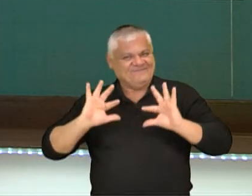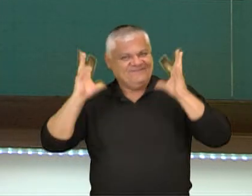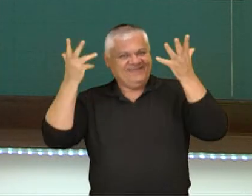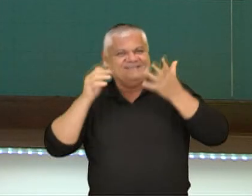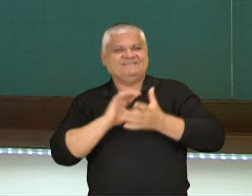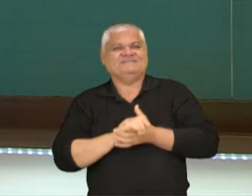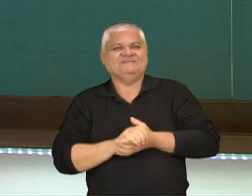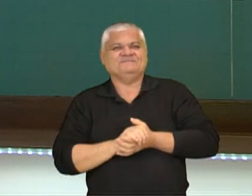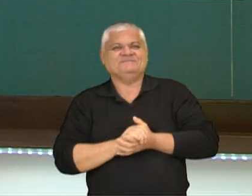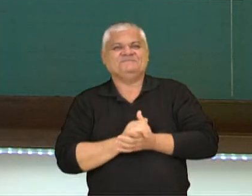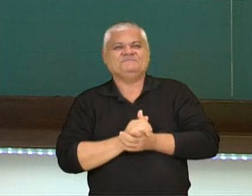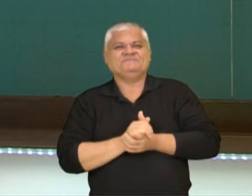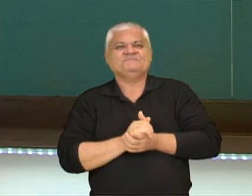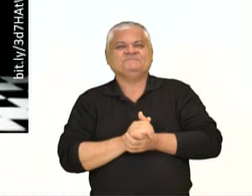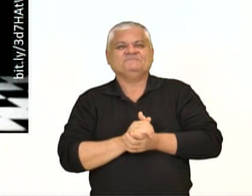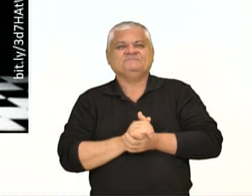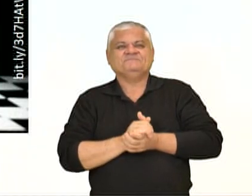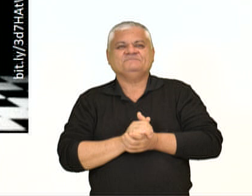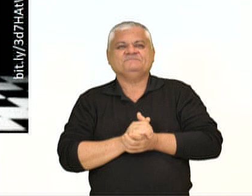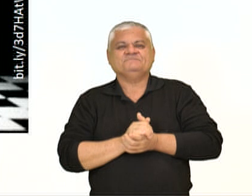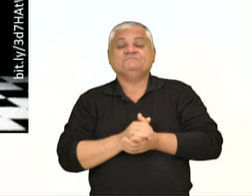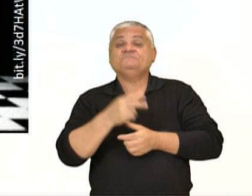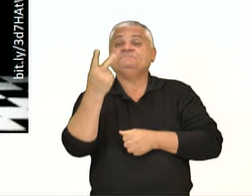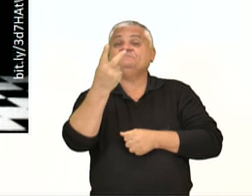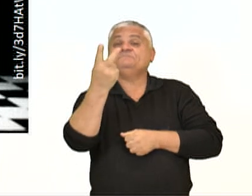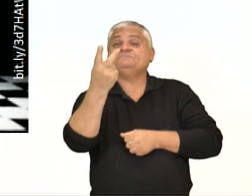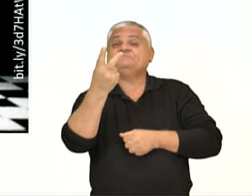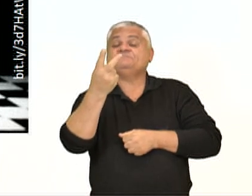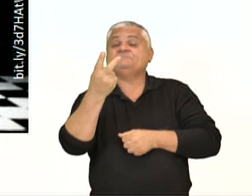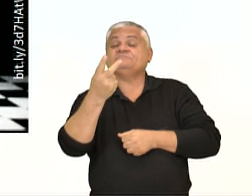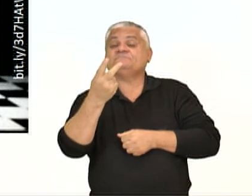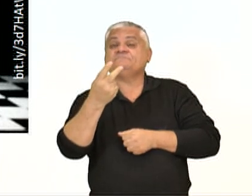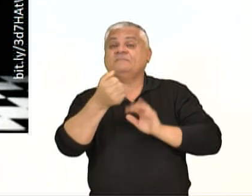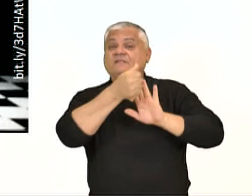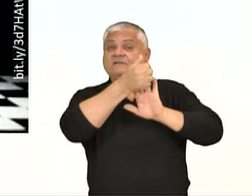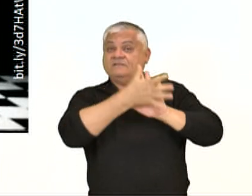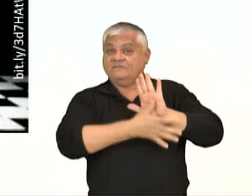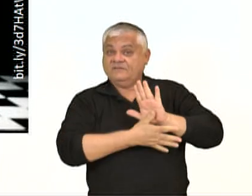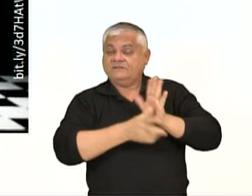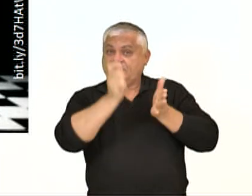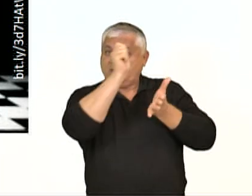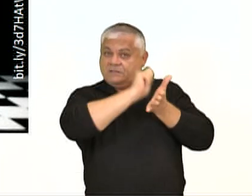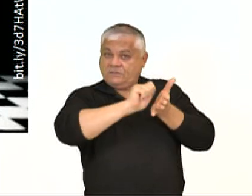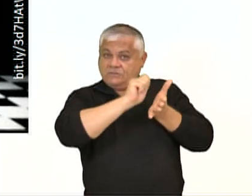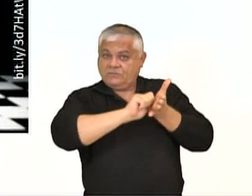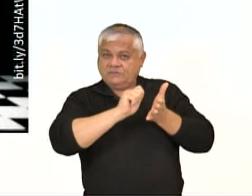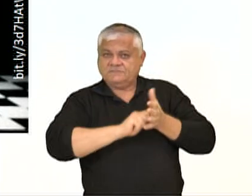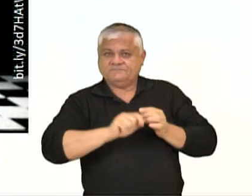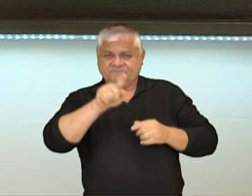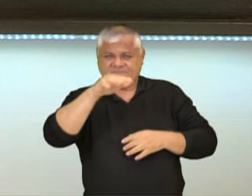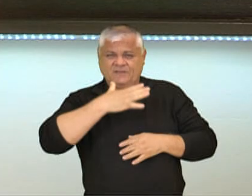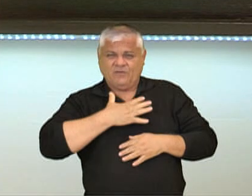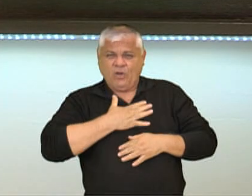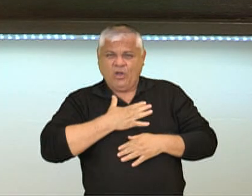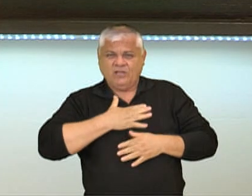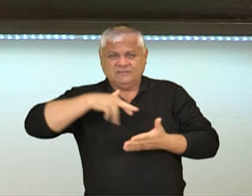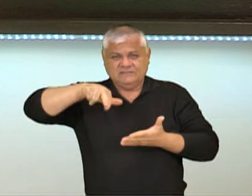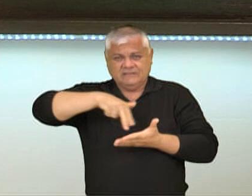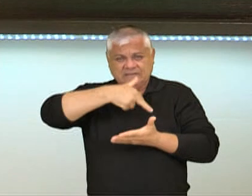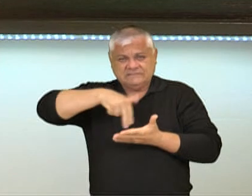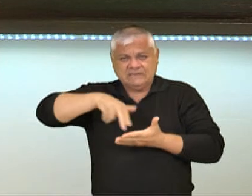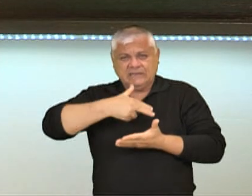iam. E o segundo exercício, anote no seu caderno. Você gosta de dançar? Por